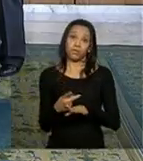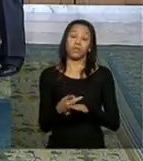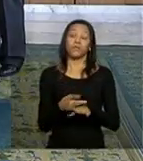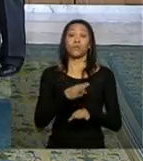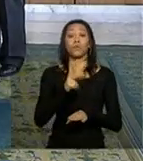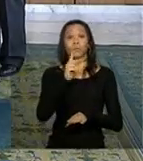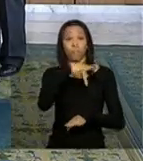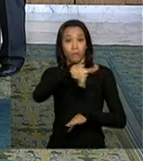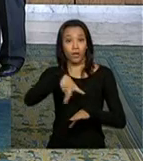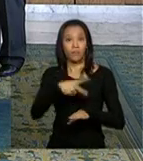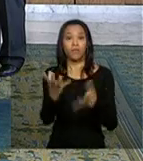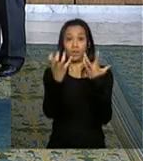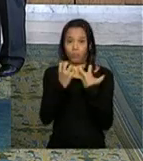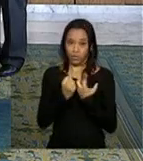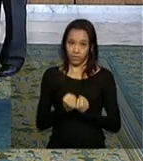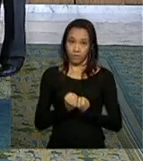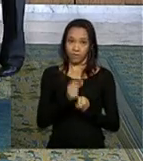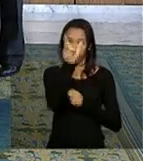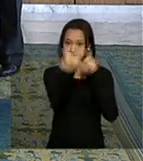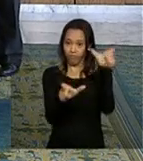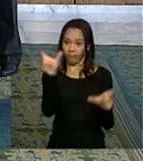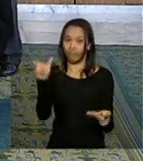acolhe.